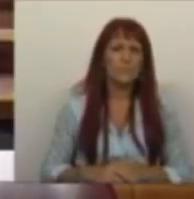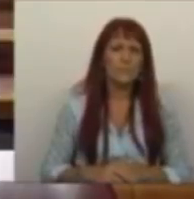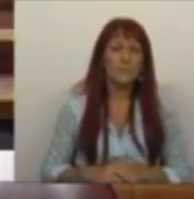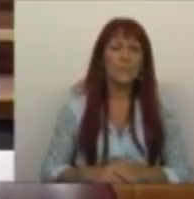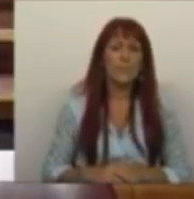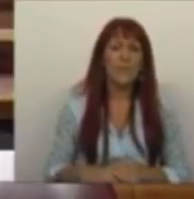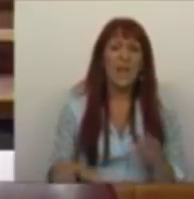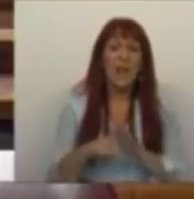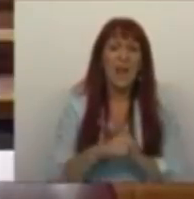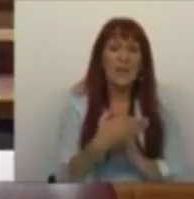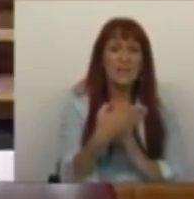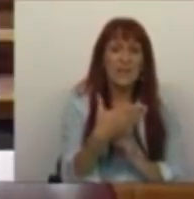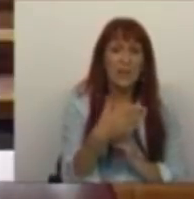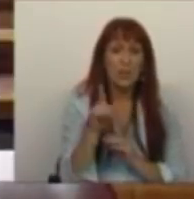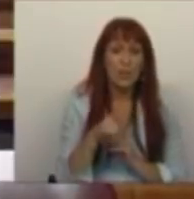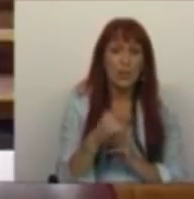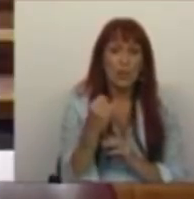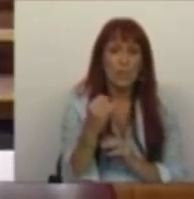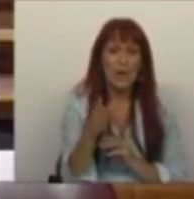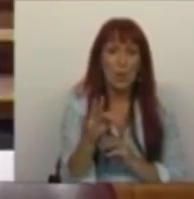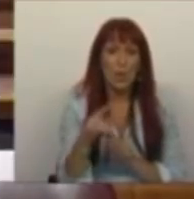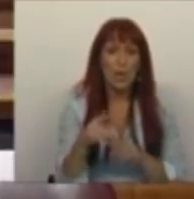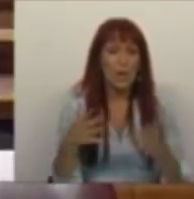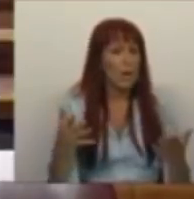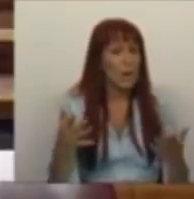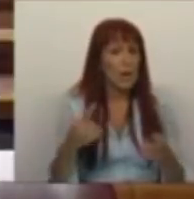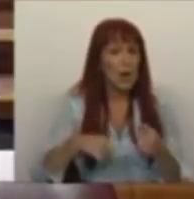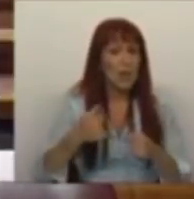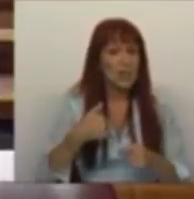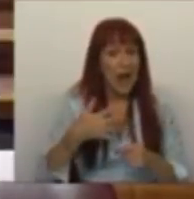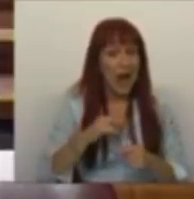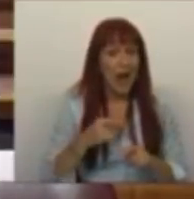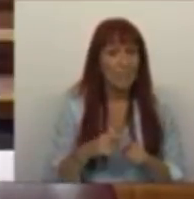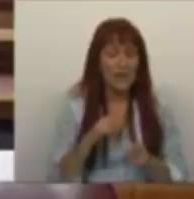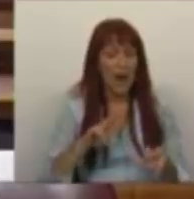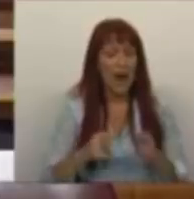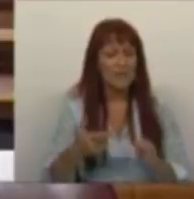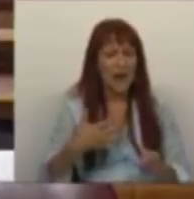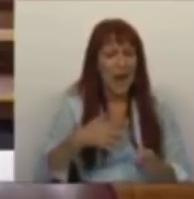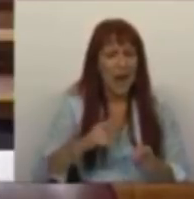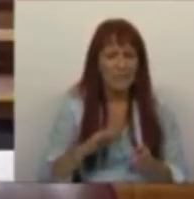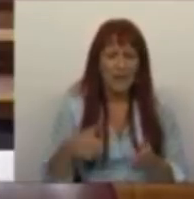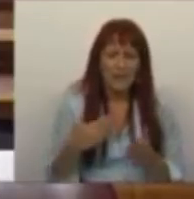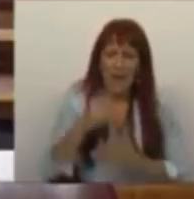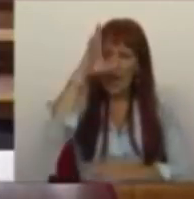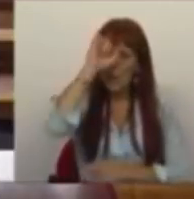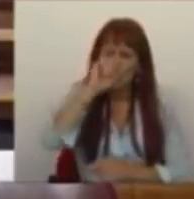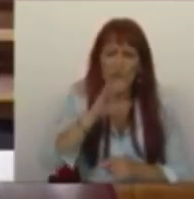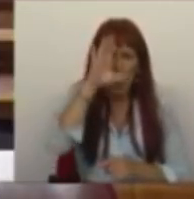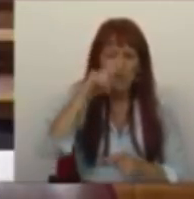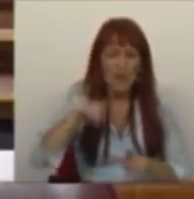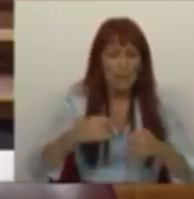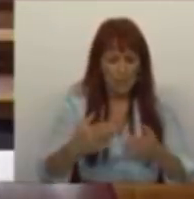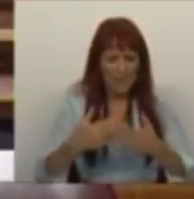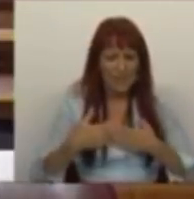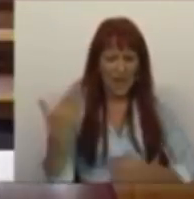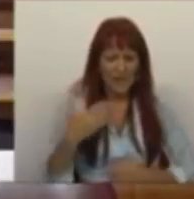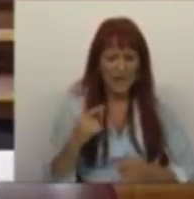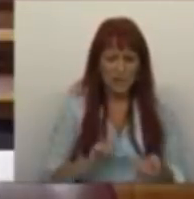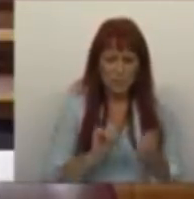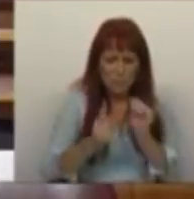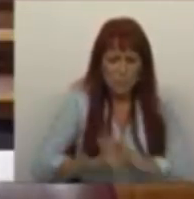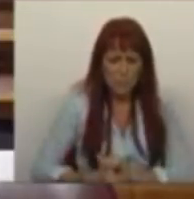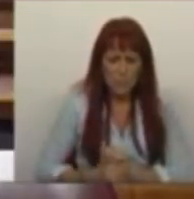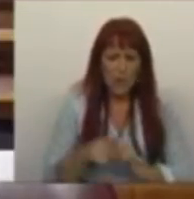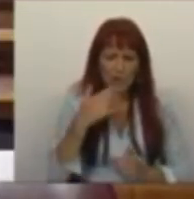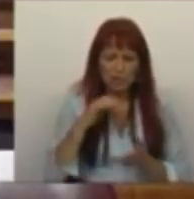A Lei 61 de 2004, que nós pretendemos aqui vir alterar, atribui ao Estado, o Estado atribui-se a si próprio direitos de conversão